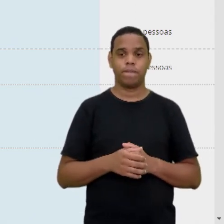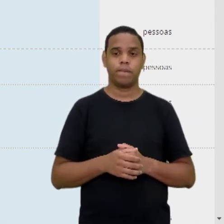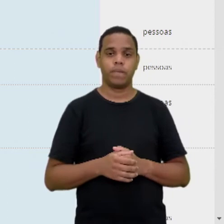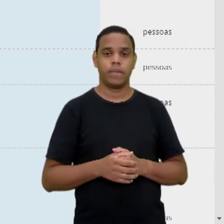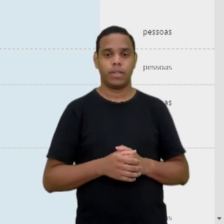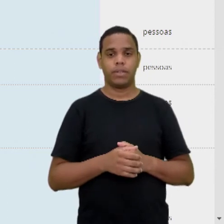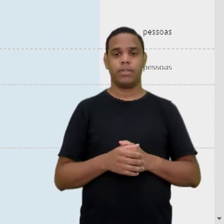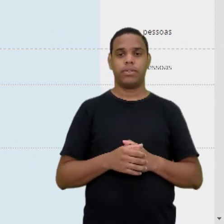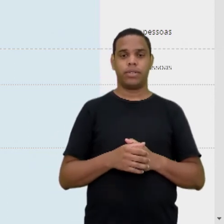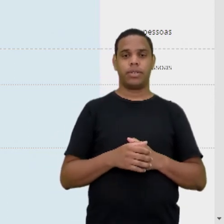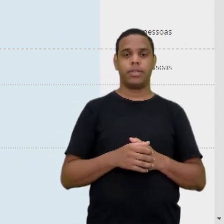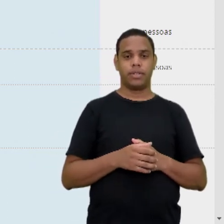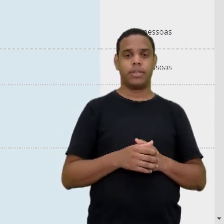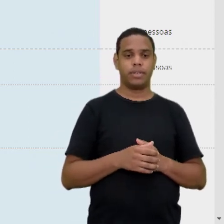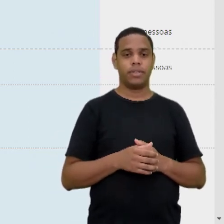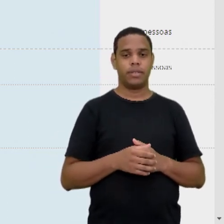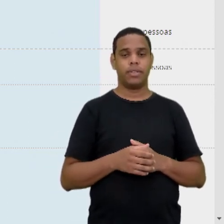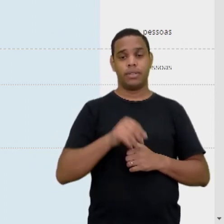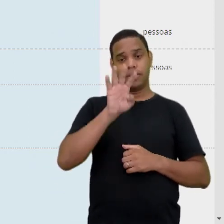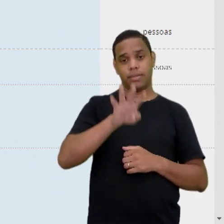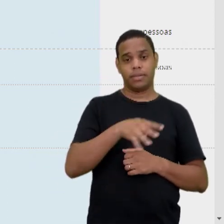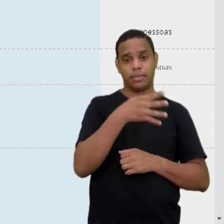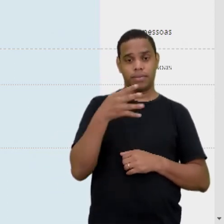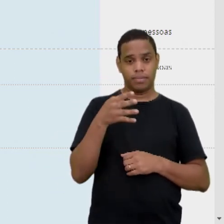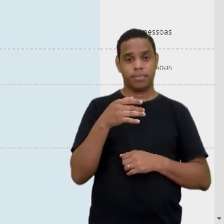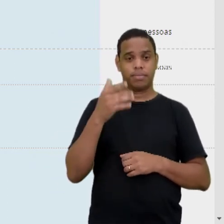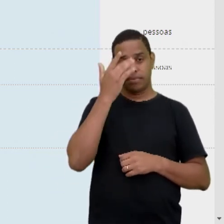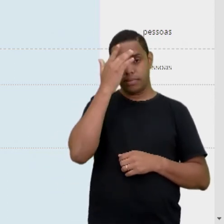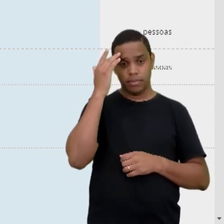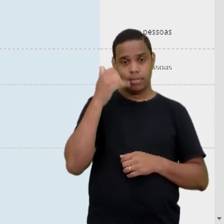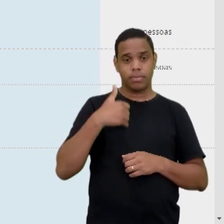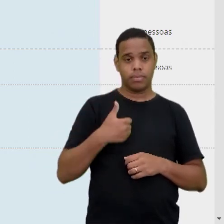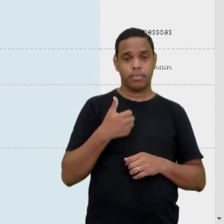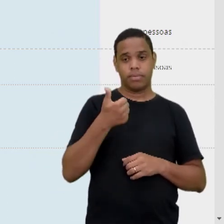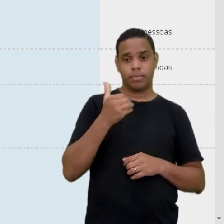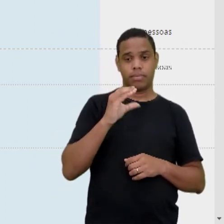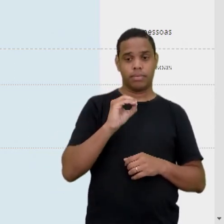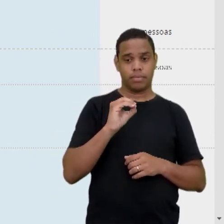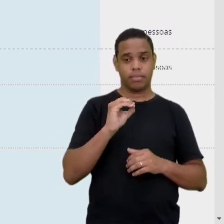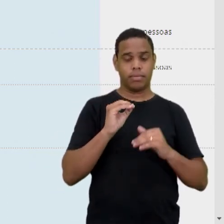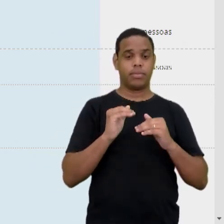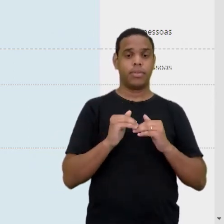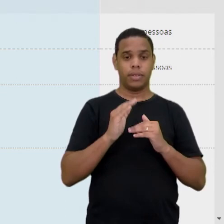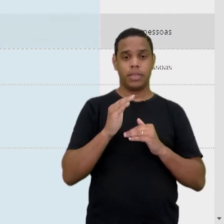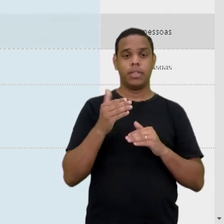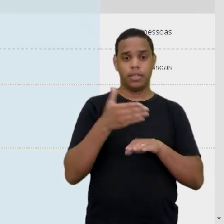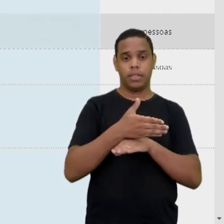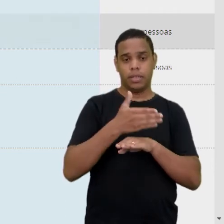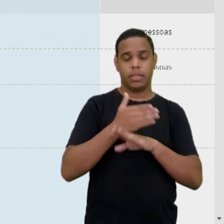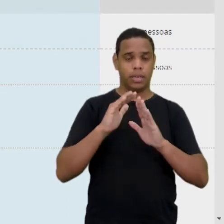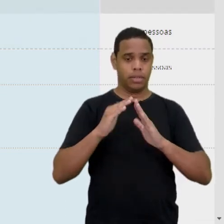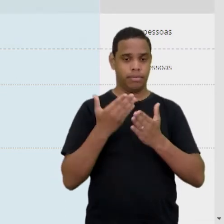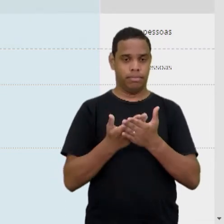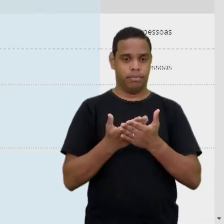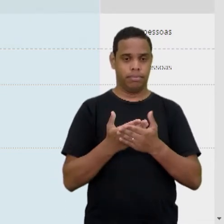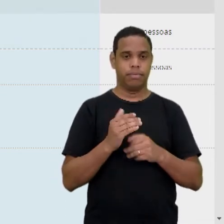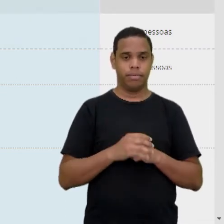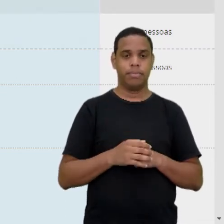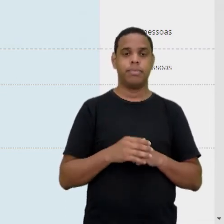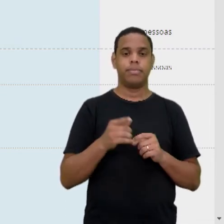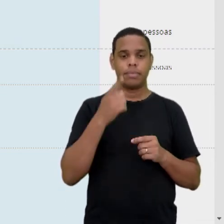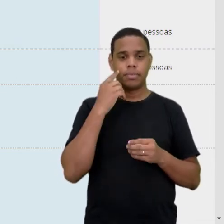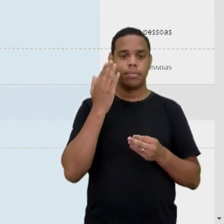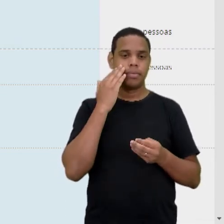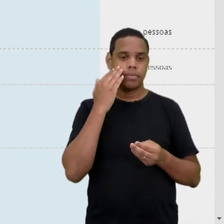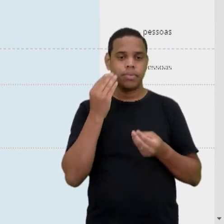Aí vocês têm aqui, né, a tabela, né, com pessoas de 10 anos de idade aí, né, na frequência de escola, né, nível de